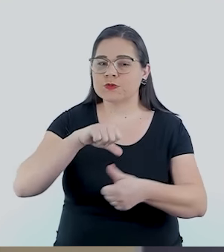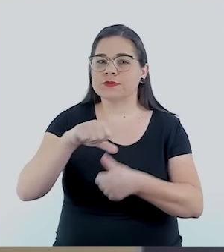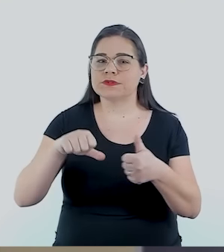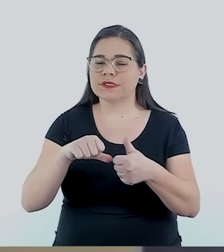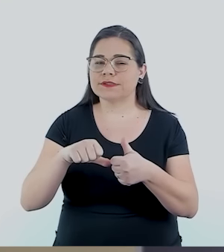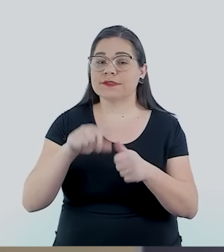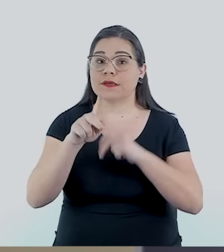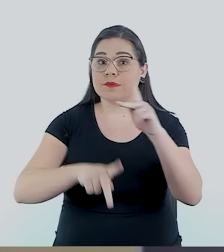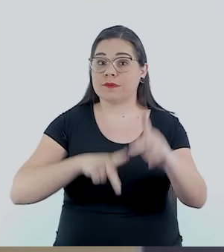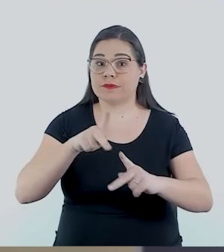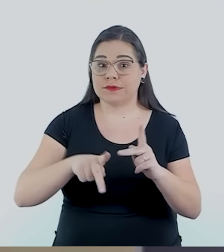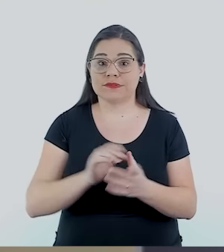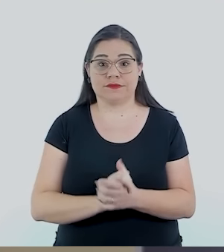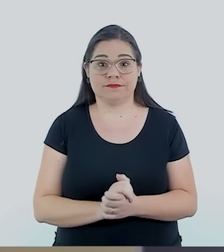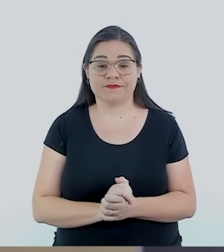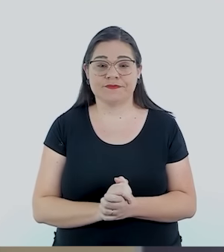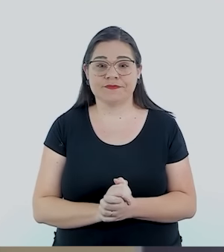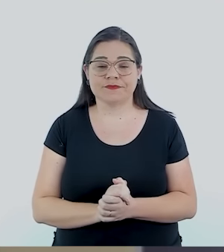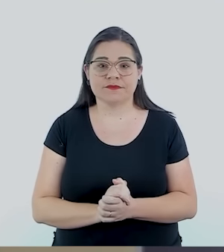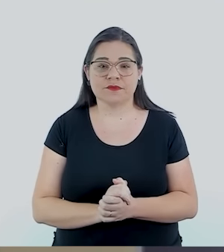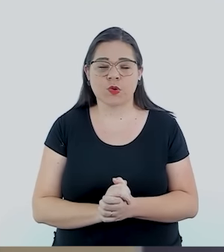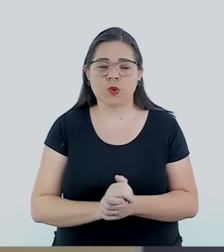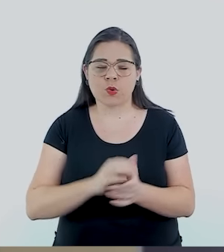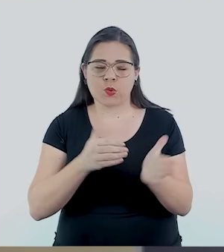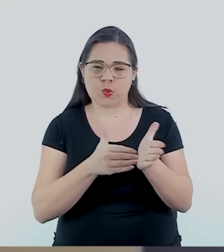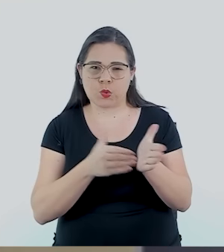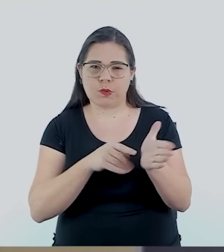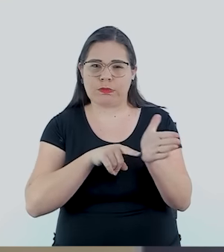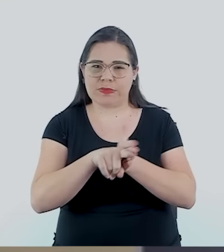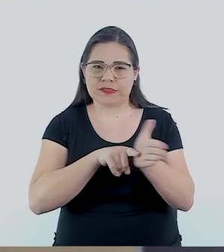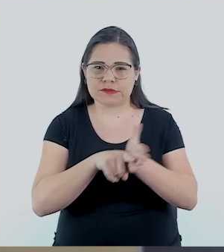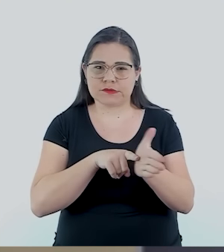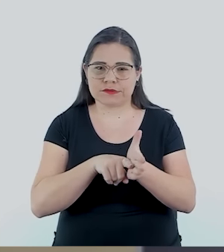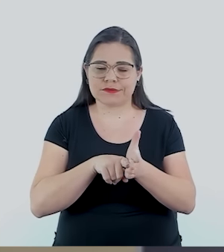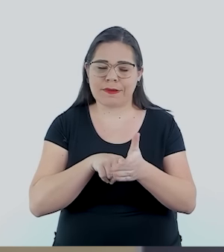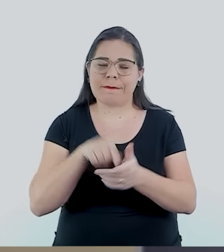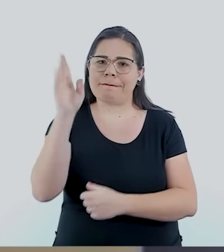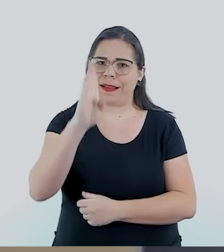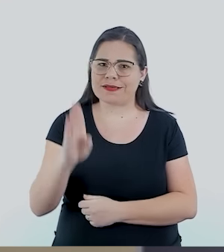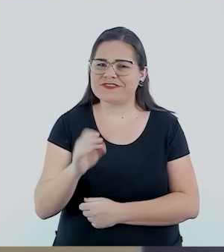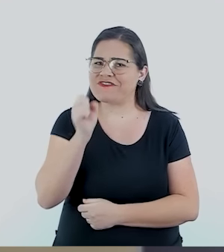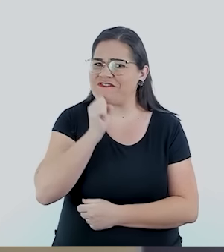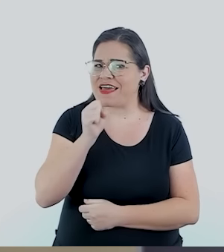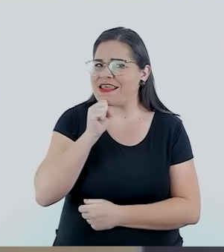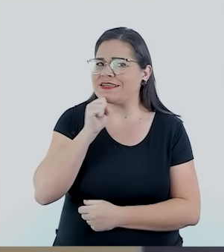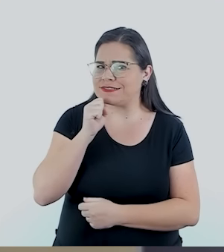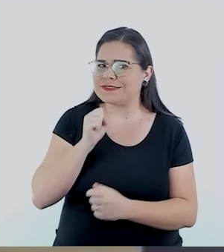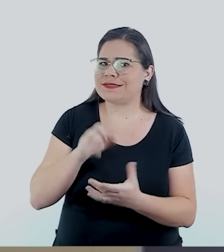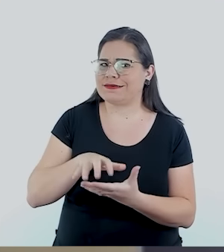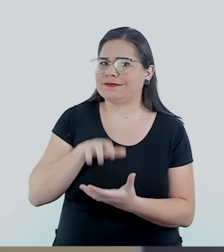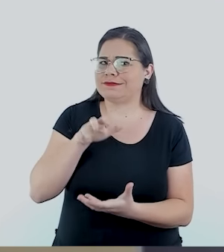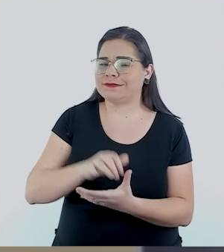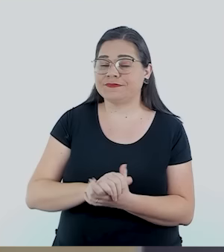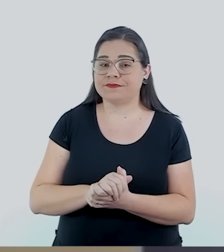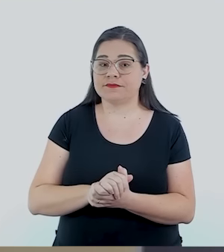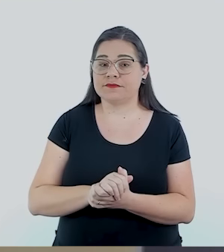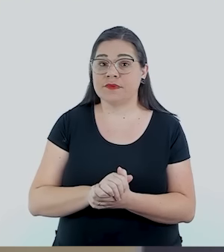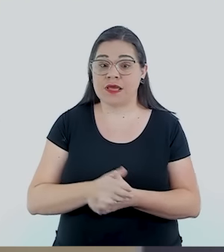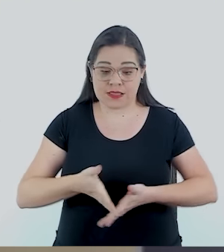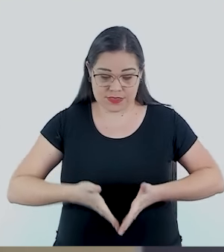demográfica segundo o último senso o nosso país está envelhecendo todos nós estamos a taxa de natalidade